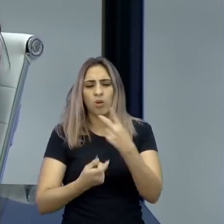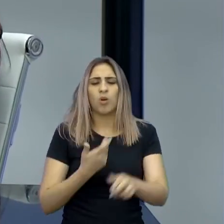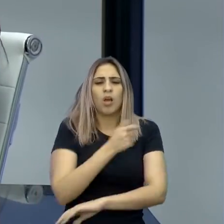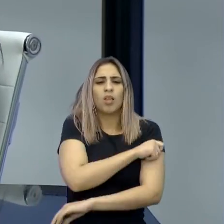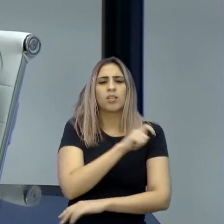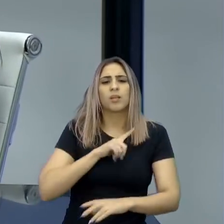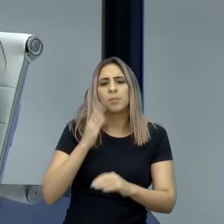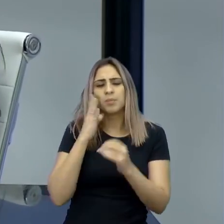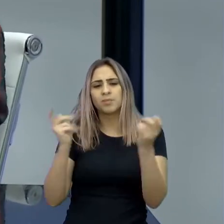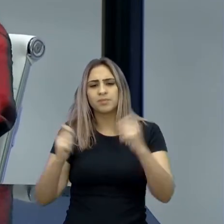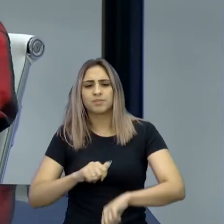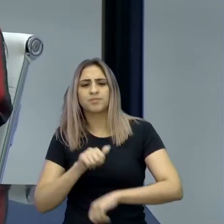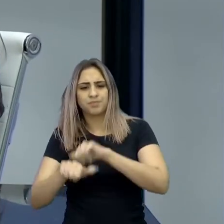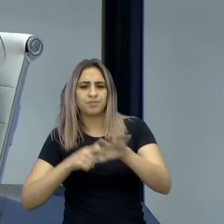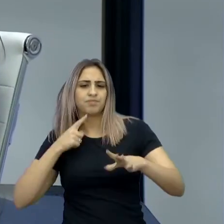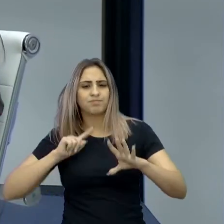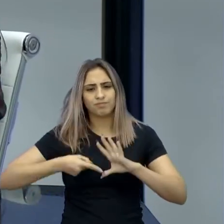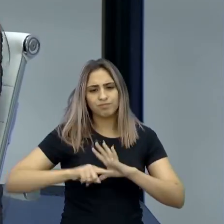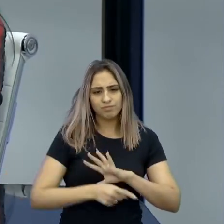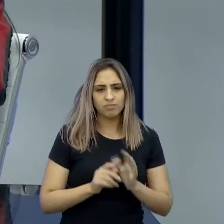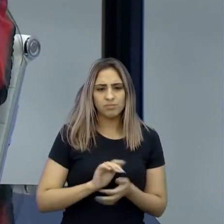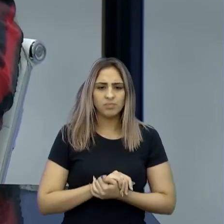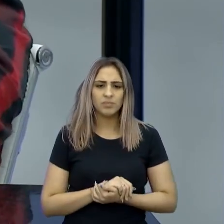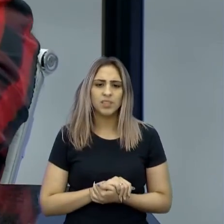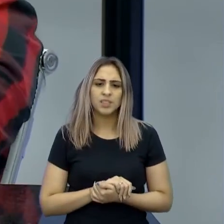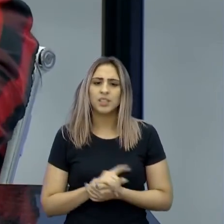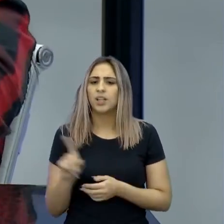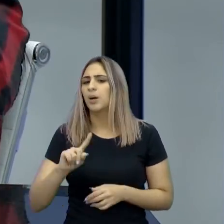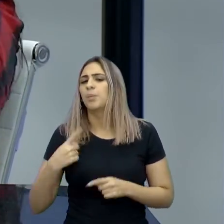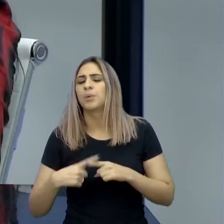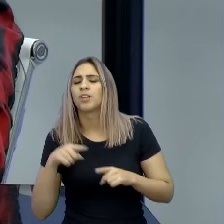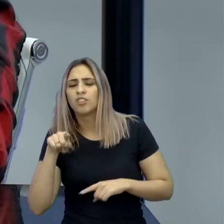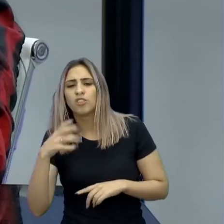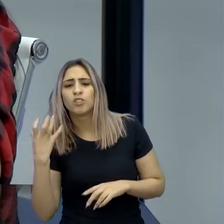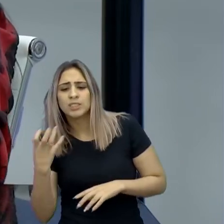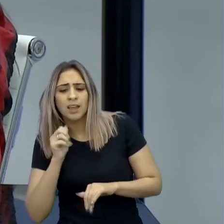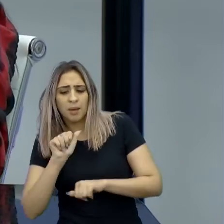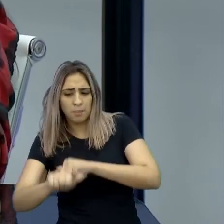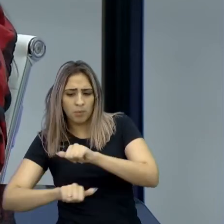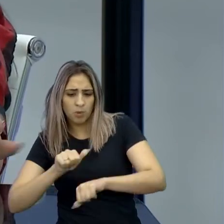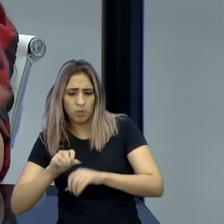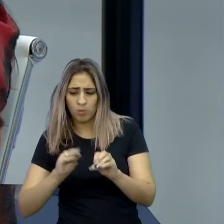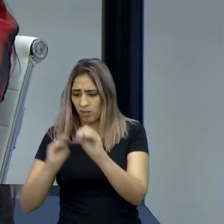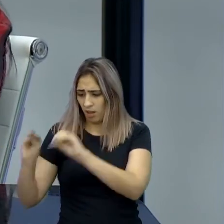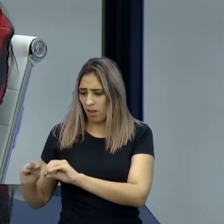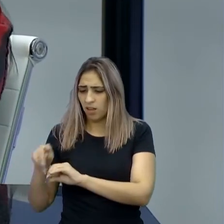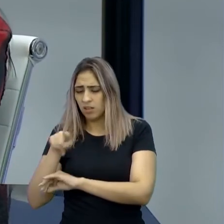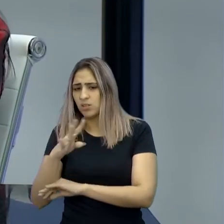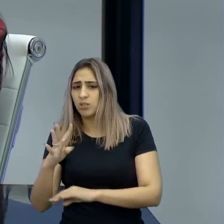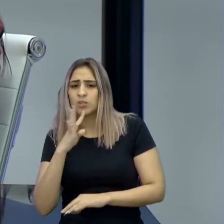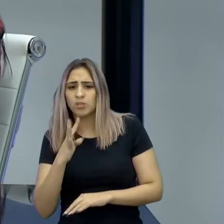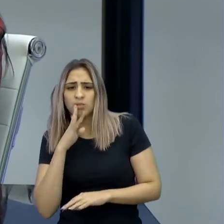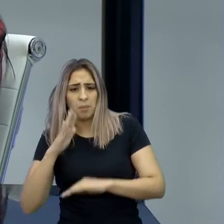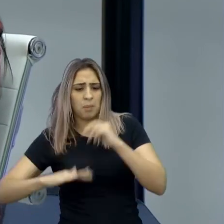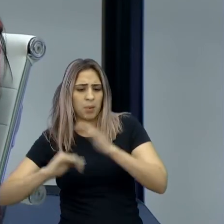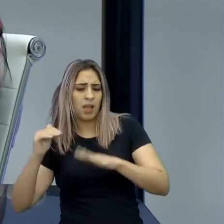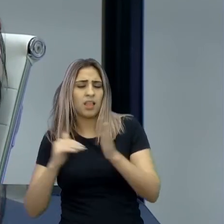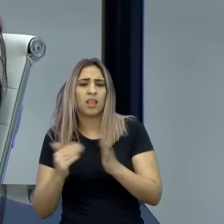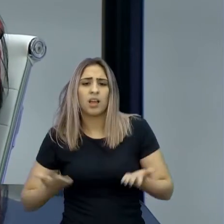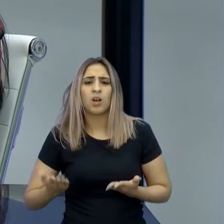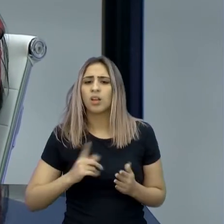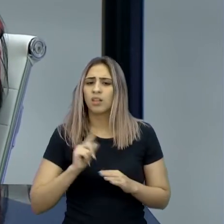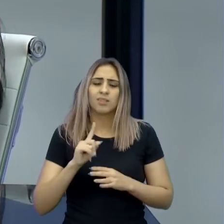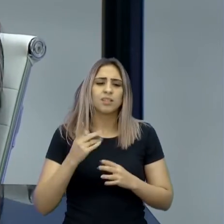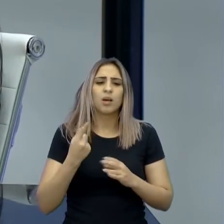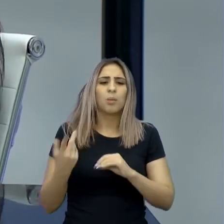têm a possibilidade de mudar de aprofundamento, né? Não é porque você vai mudar que esse conhecimento que você construiu até agora não vai te dar